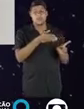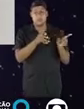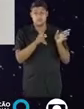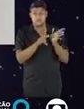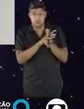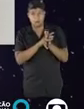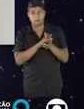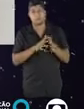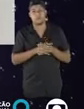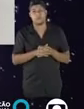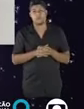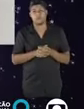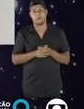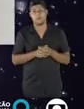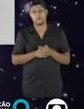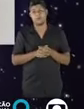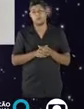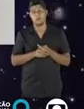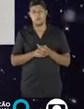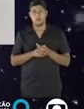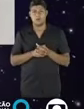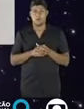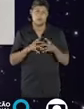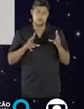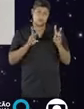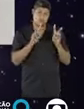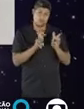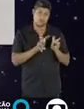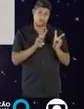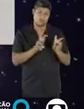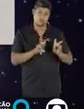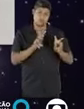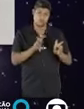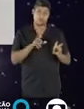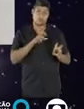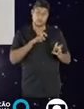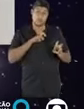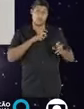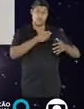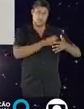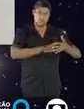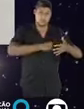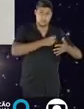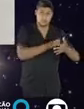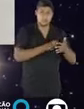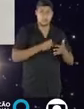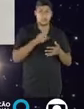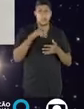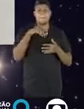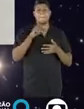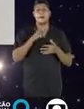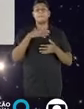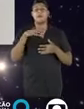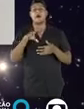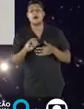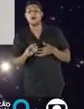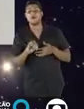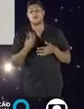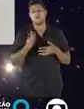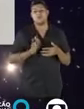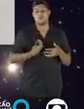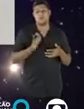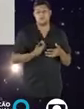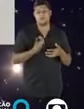exclusivamente dedicado a esse assunto, né? Onde eu tenho receitas com semente de mamão, por exemplo. Semente de